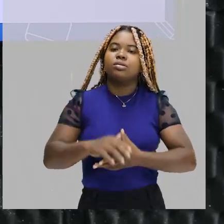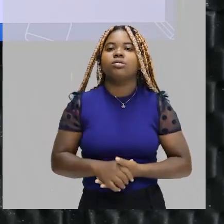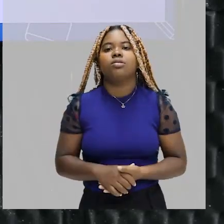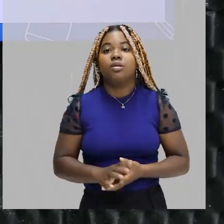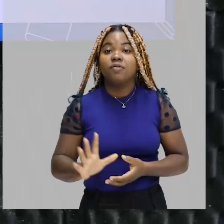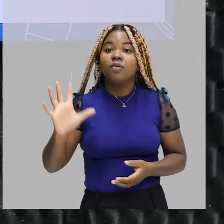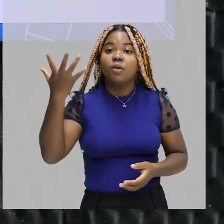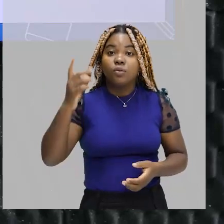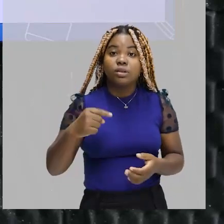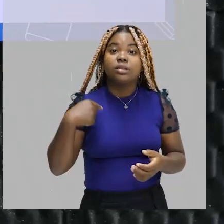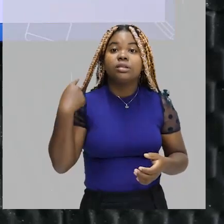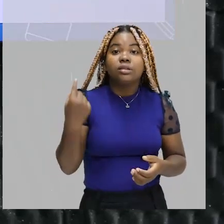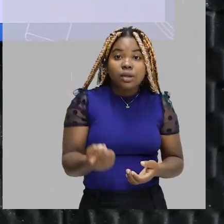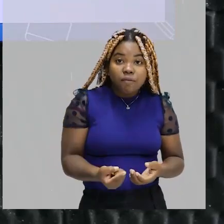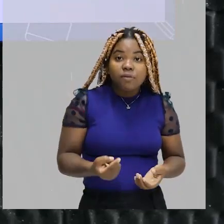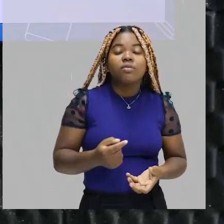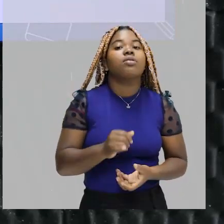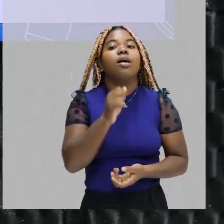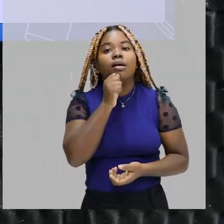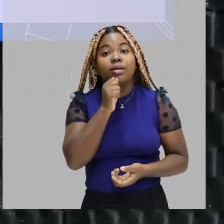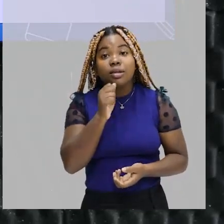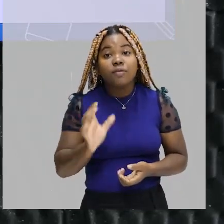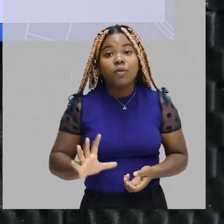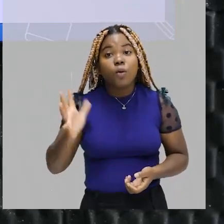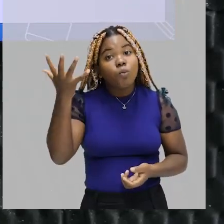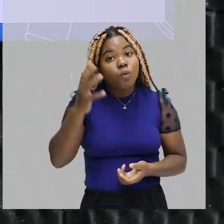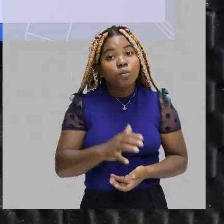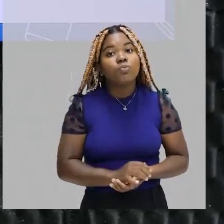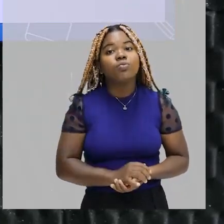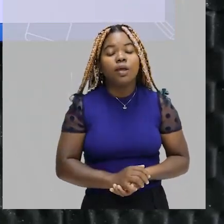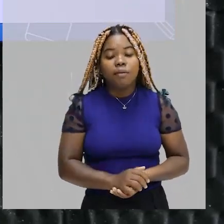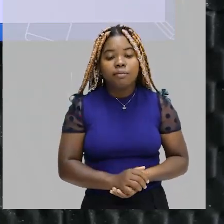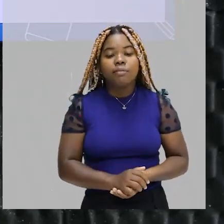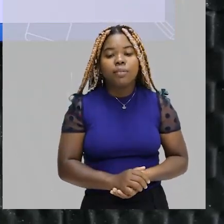agendamentos, planejamentos de ações que ainda vão acontecer. E aí você